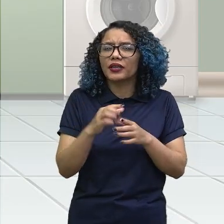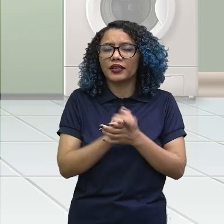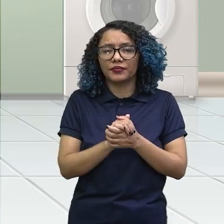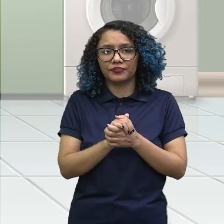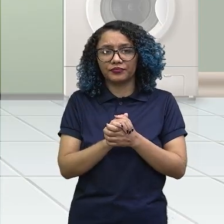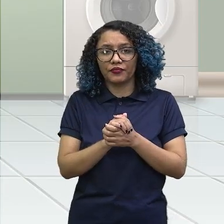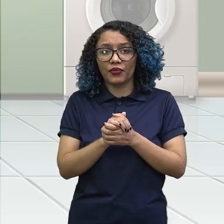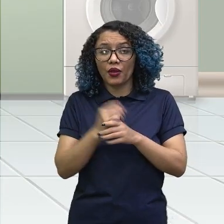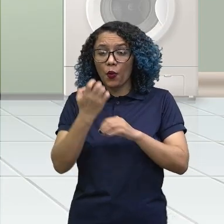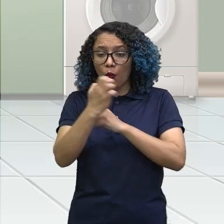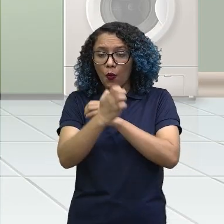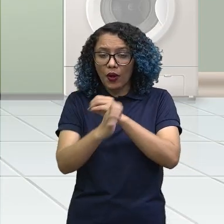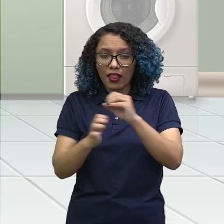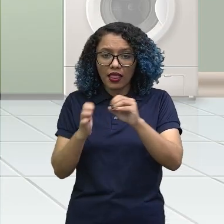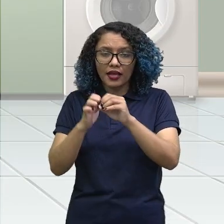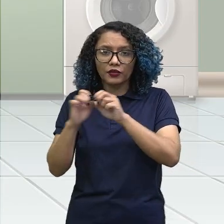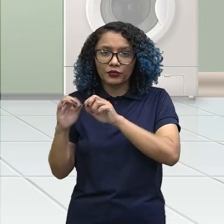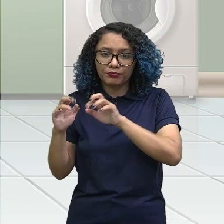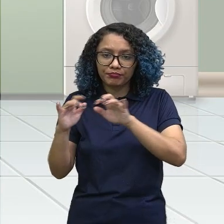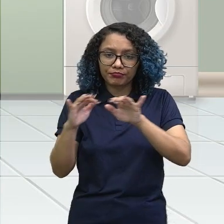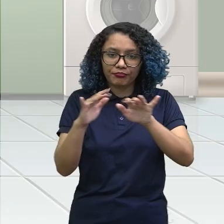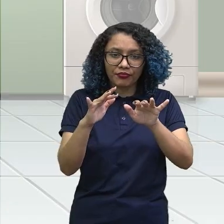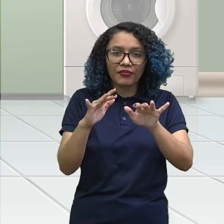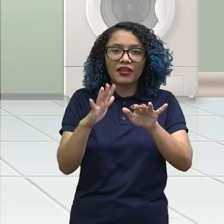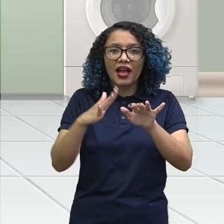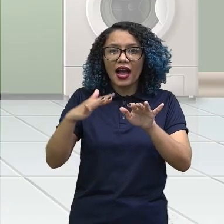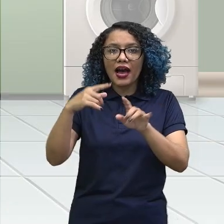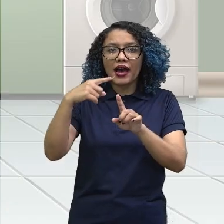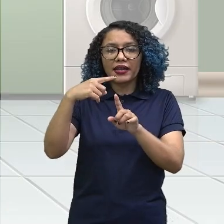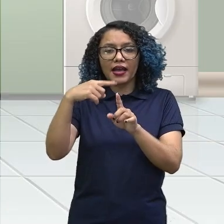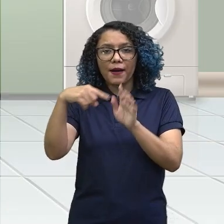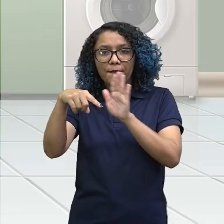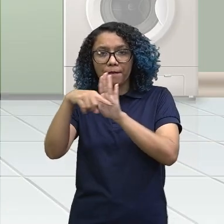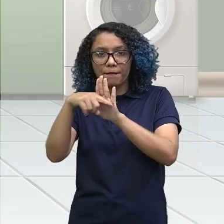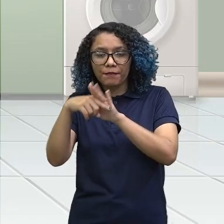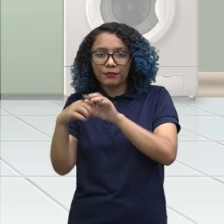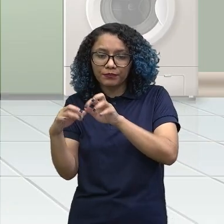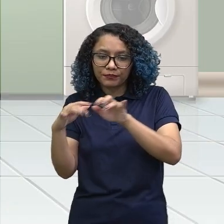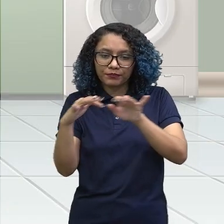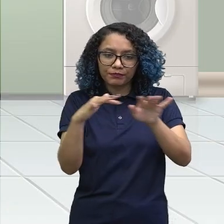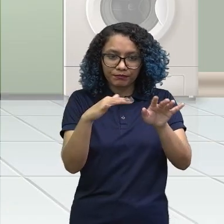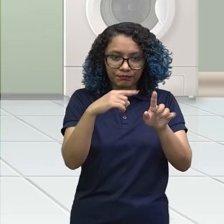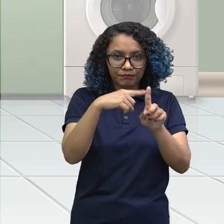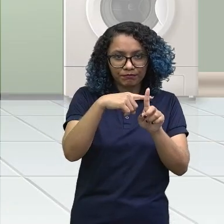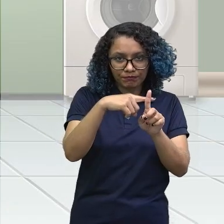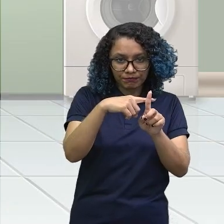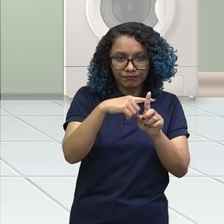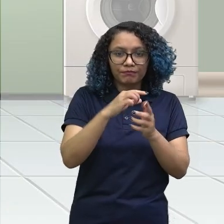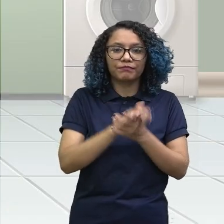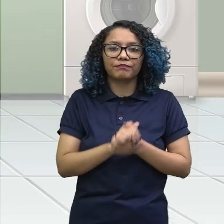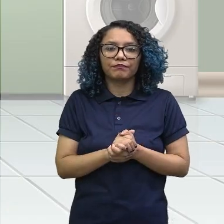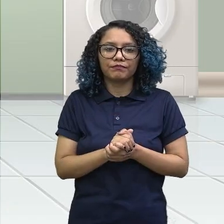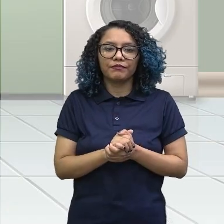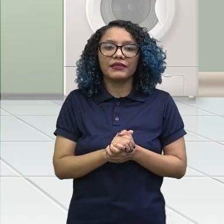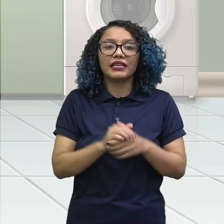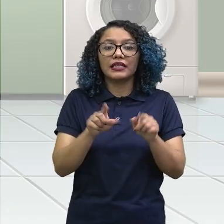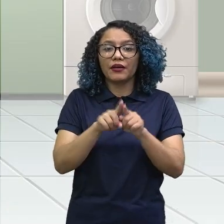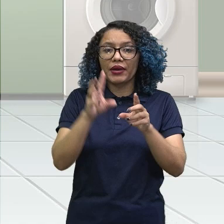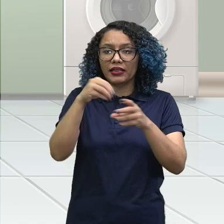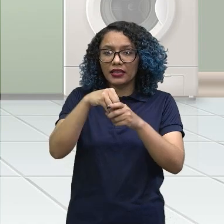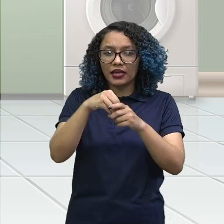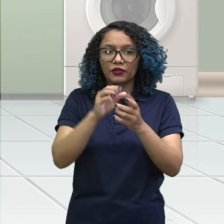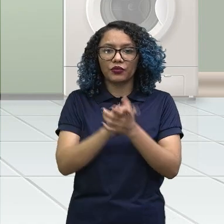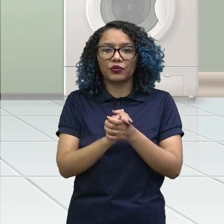se deslocar de regiões de maior para o menor potencial elétrico. E no interior do gerador,